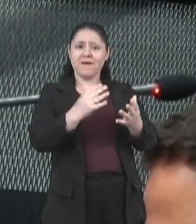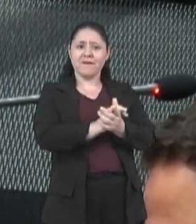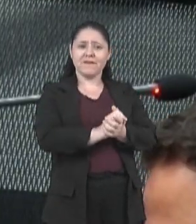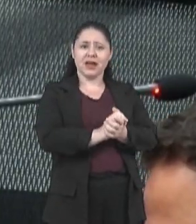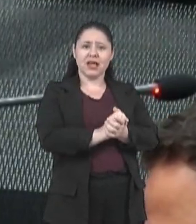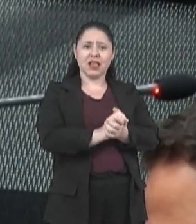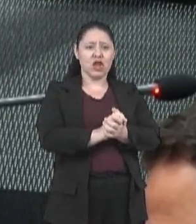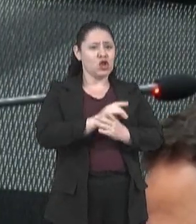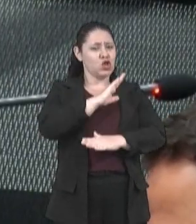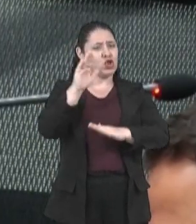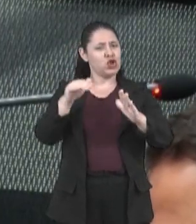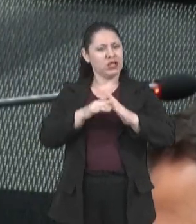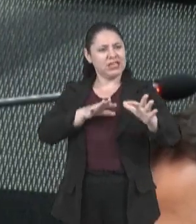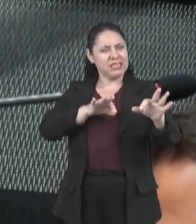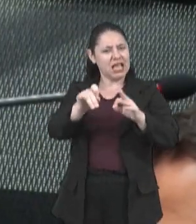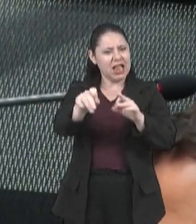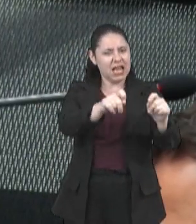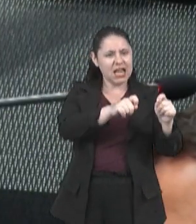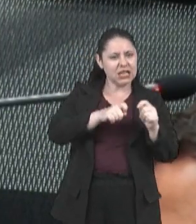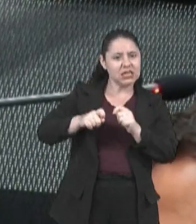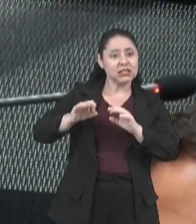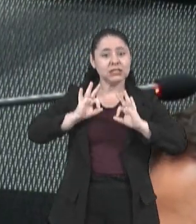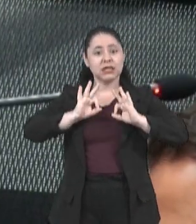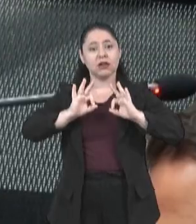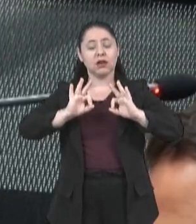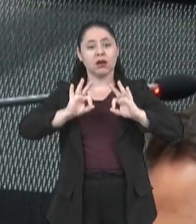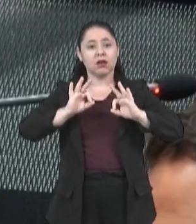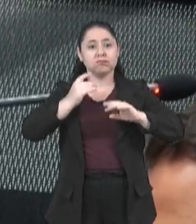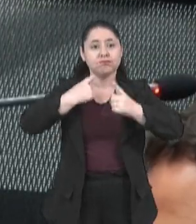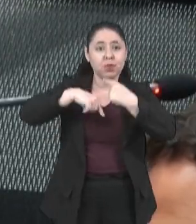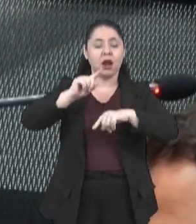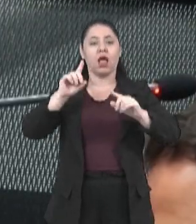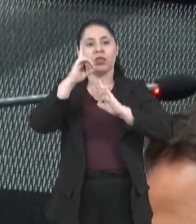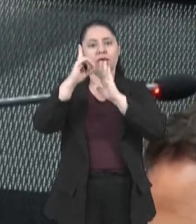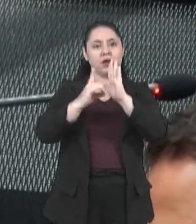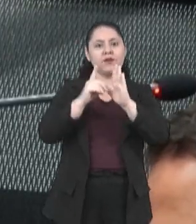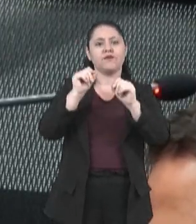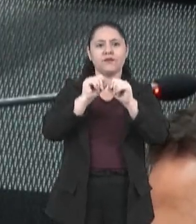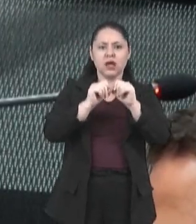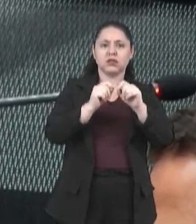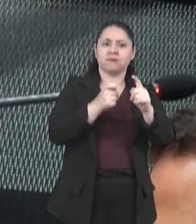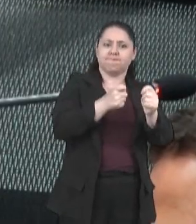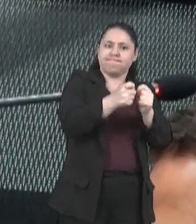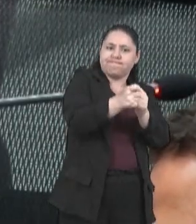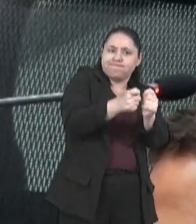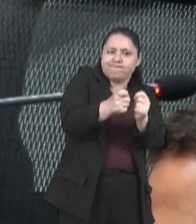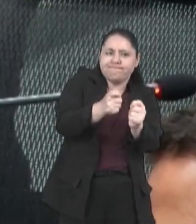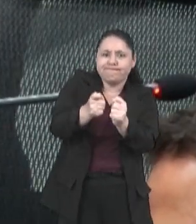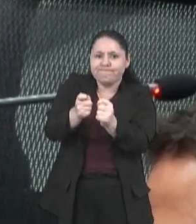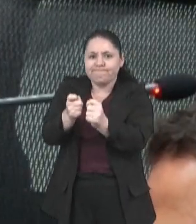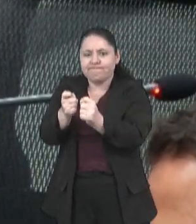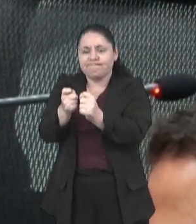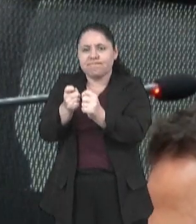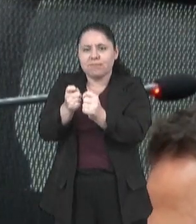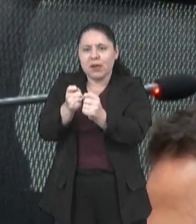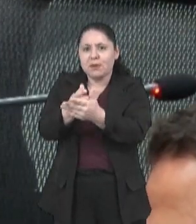sabe, controle de tudo, não sei o quê. De repente, sai um decreto fazendo contingenciamento de tudo que é